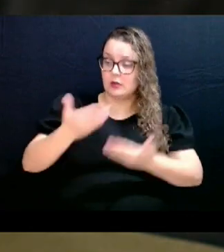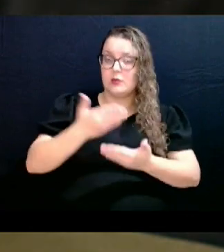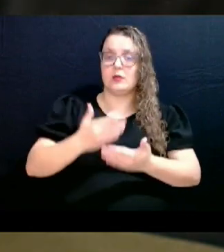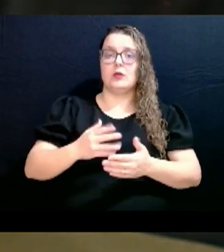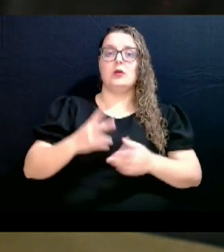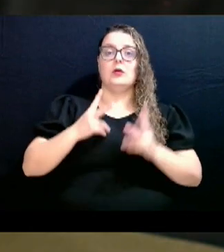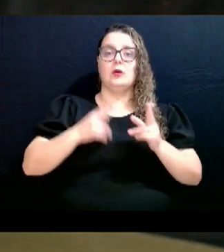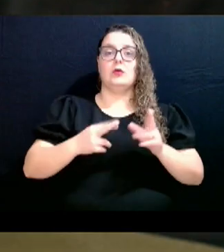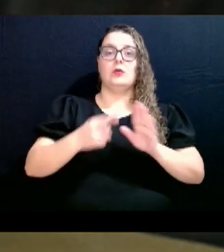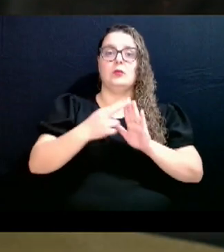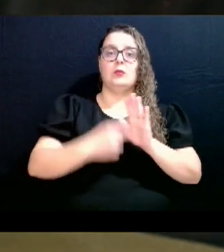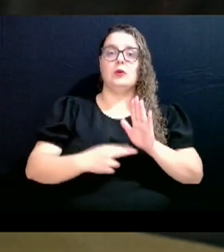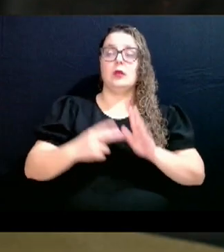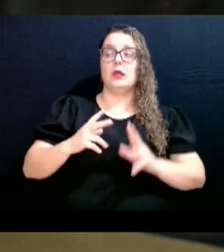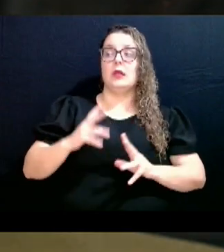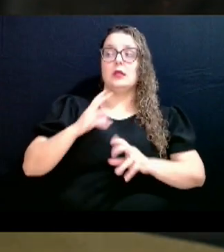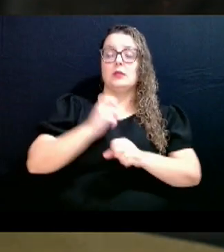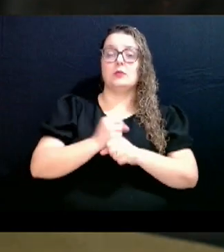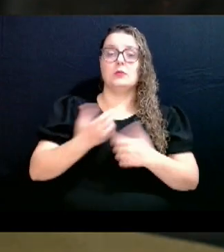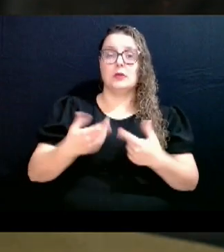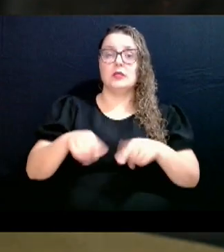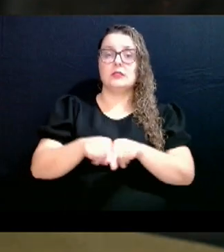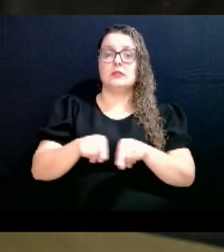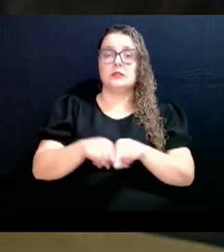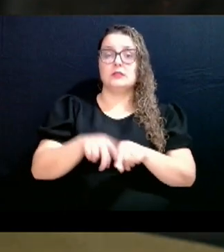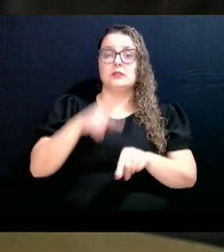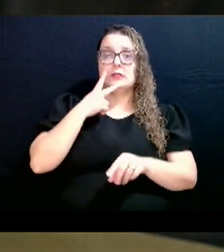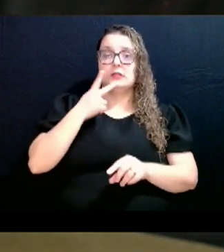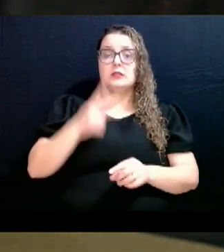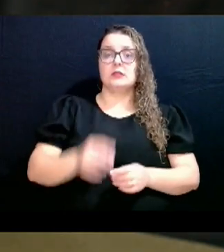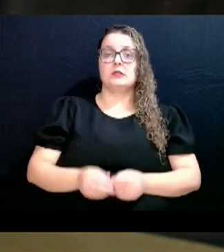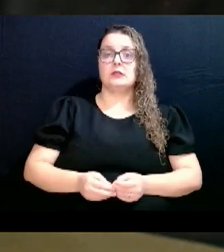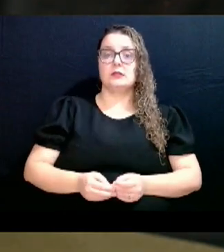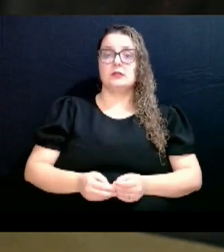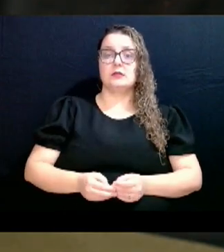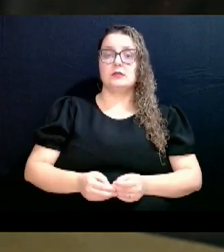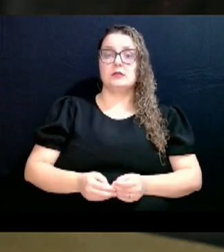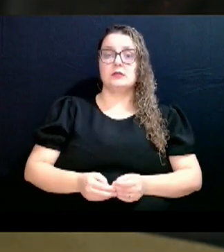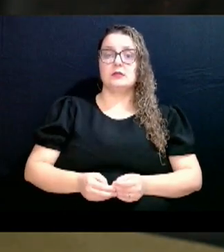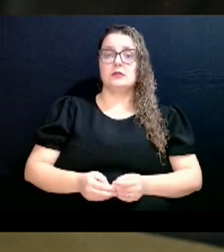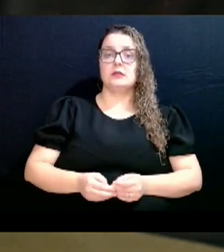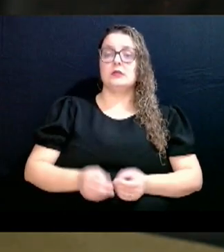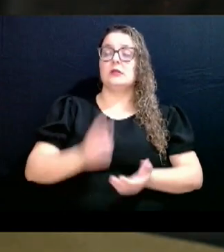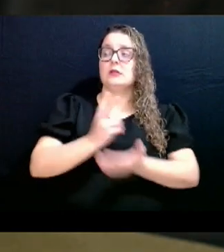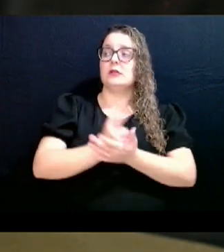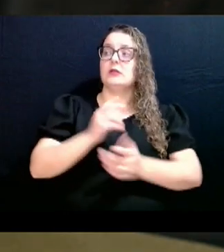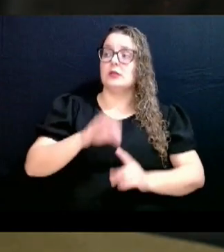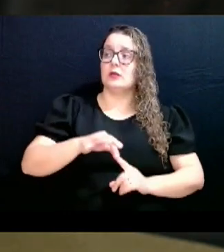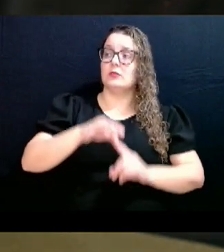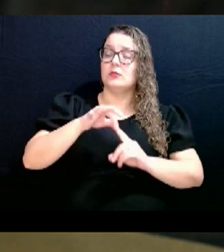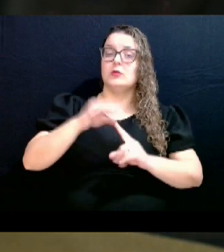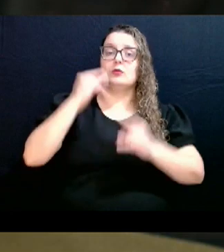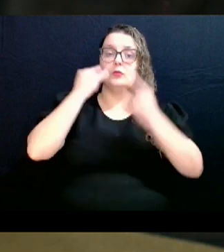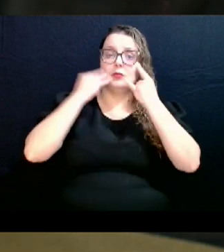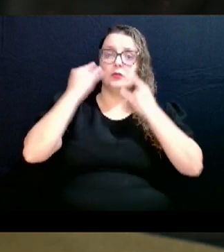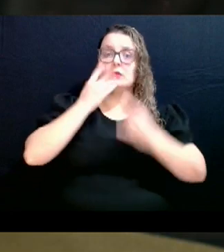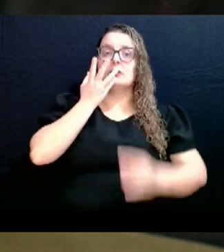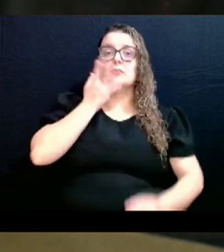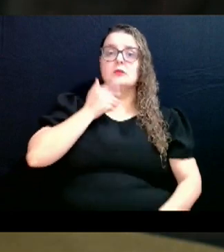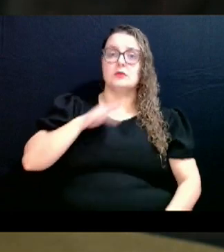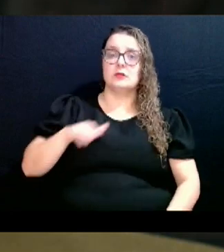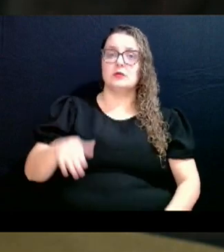geral. Agora, também fala que está sempre priorizando o interesse da criança nessa